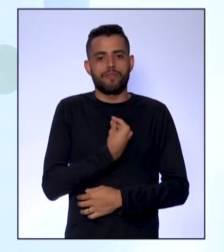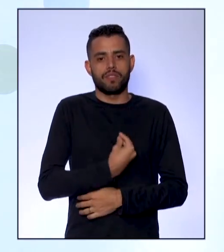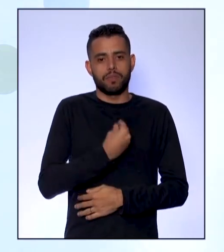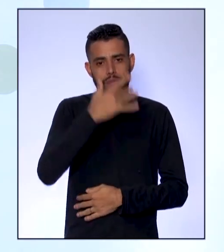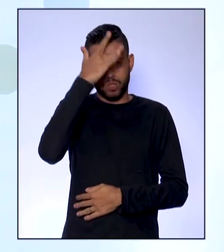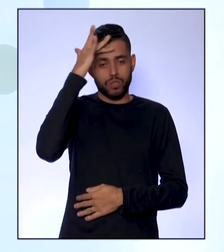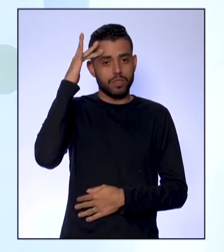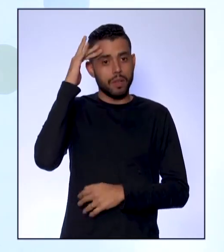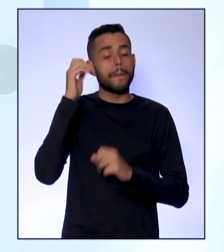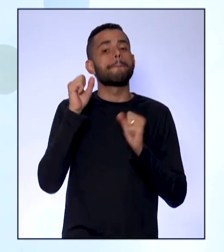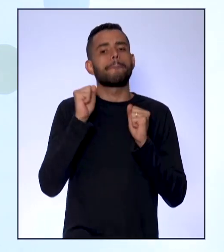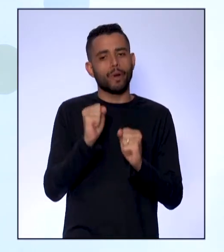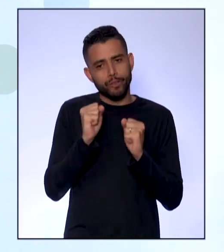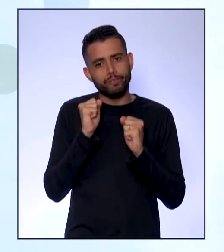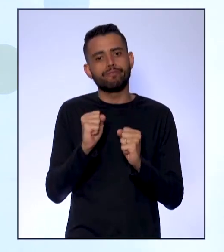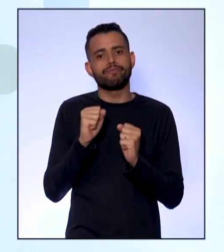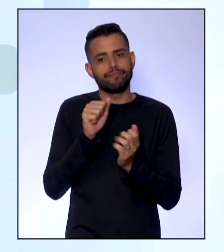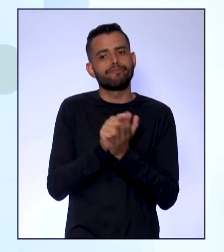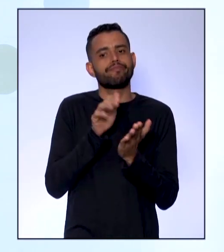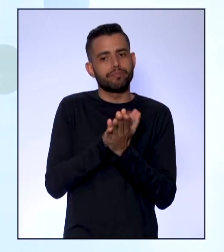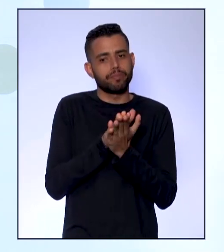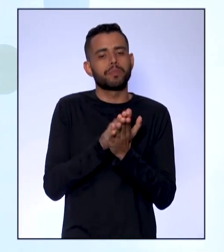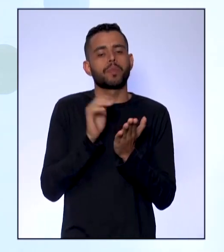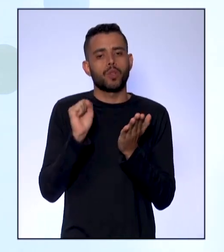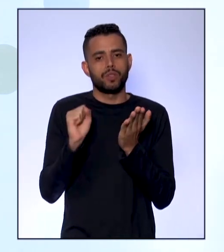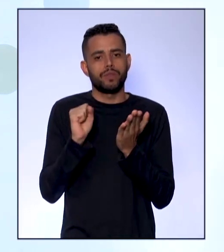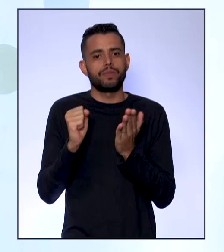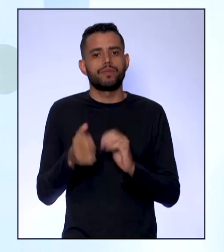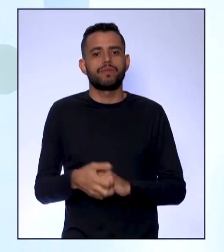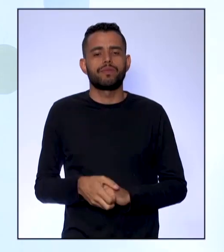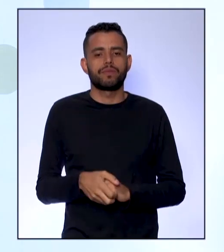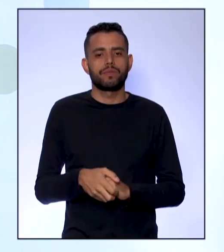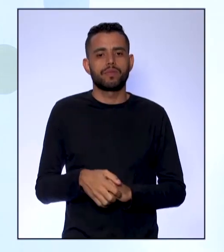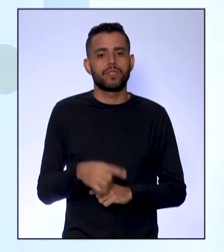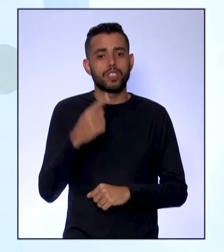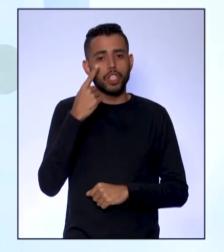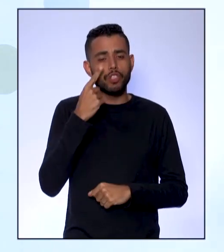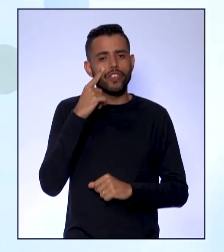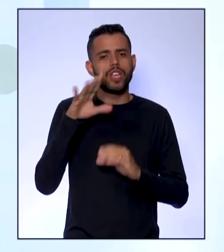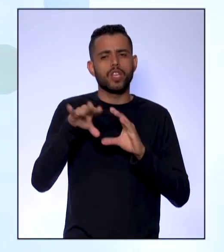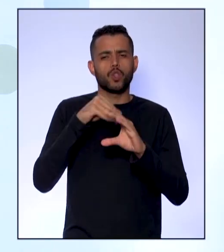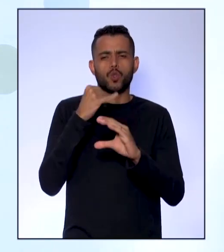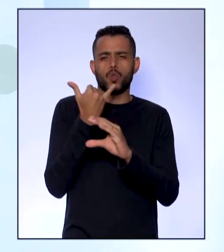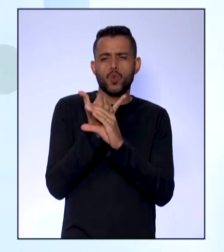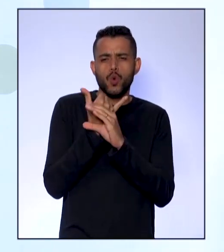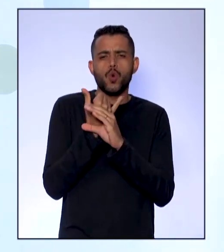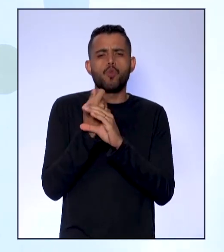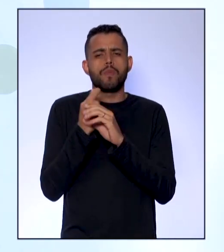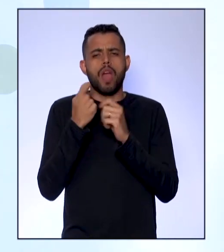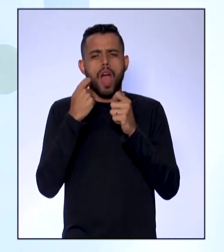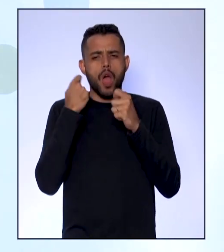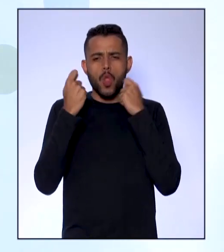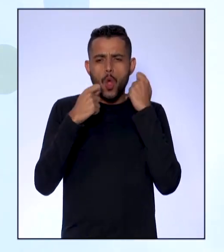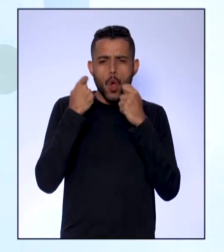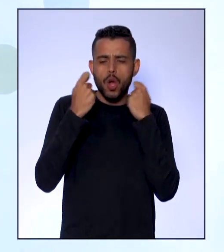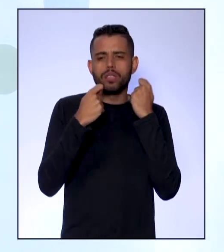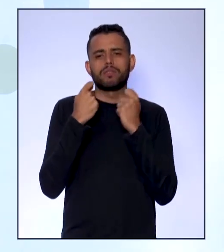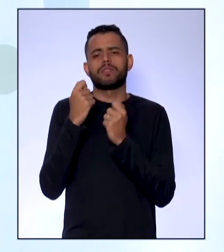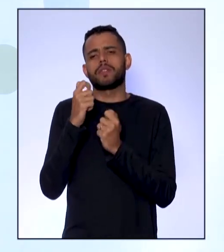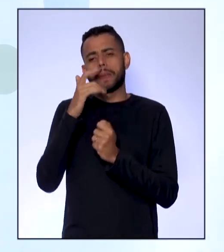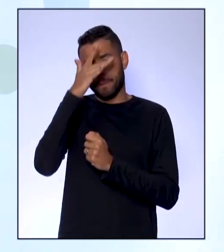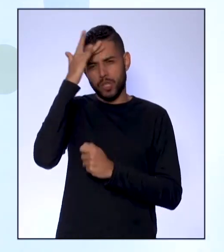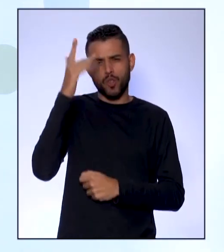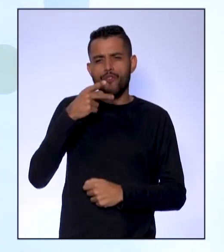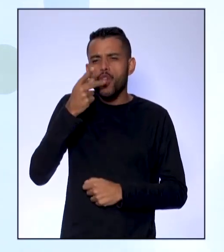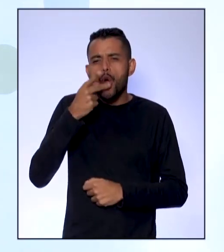uma penalidade, tá? Então, a gente vê muitos youtubers e atores que processam pessoas que falaram